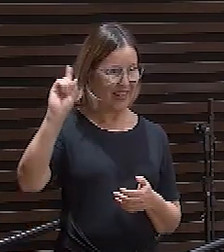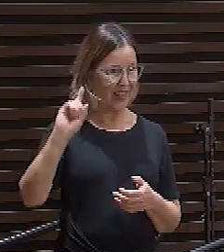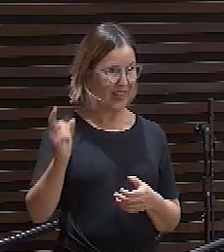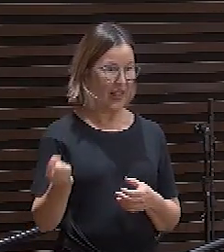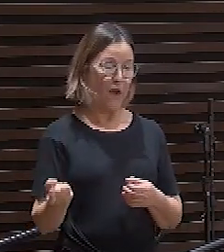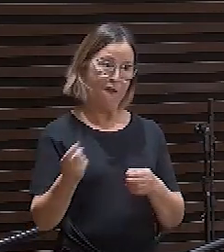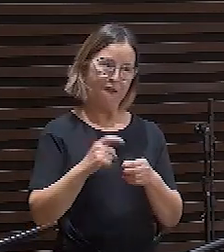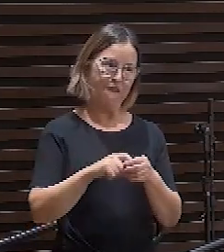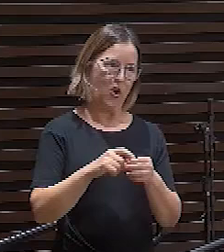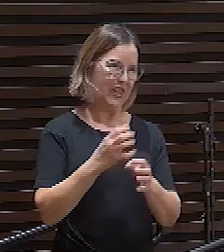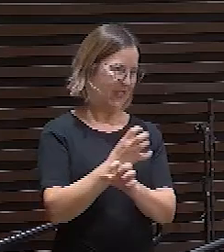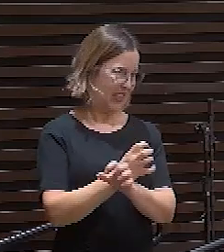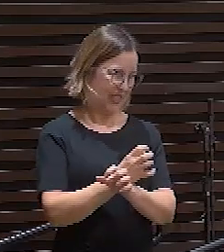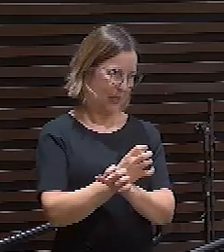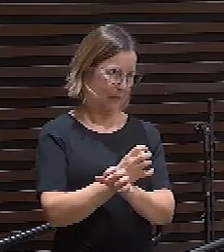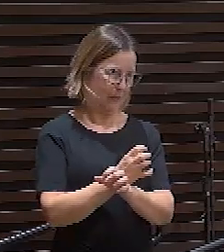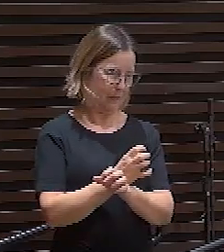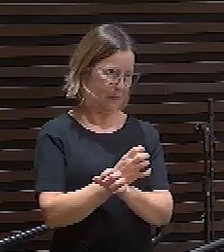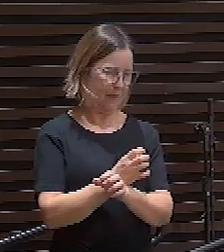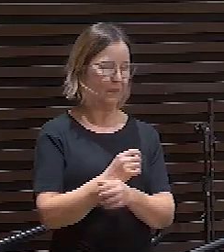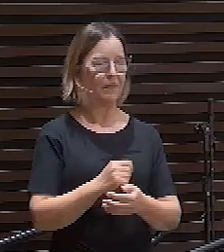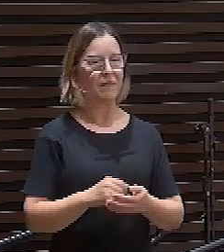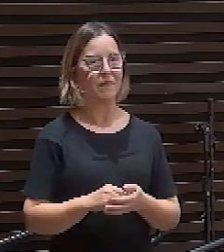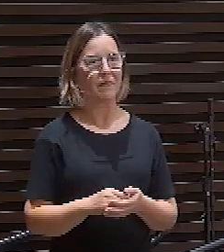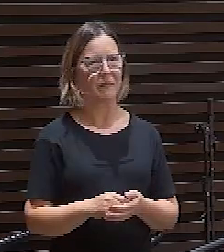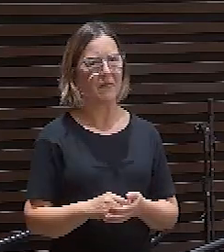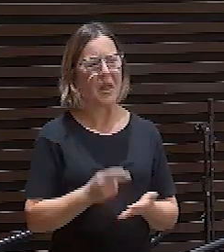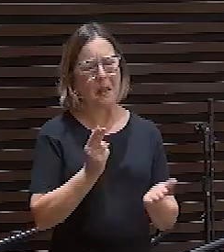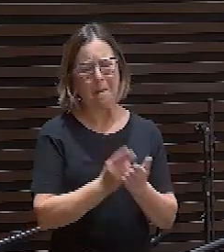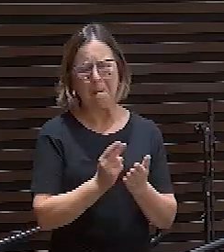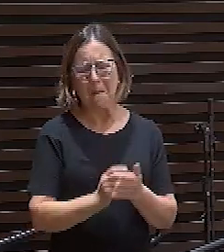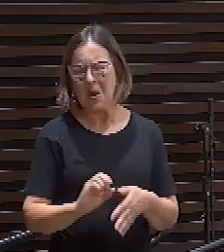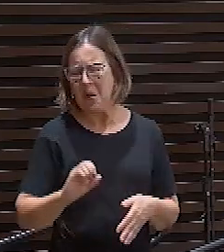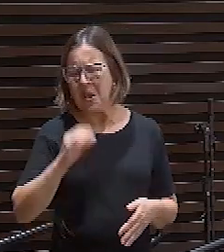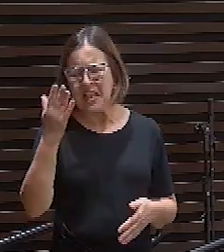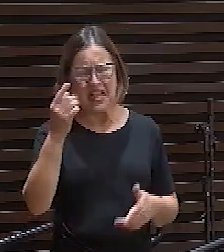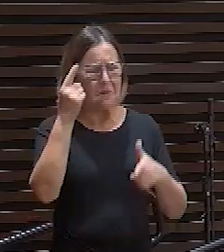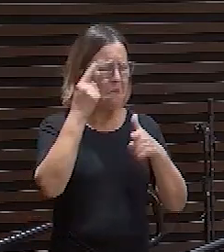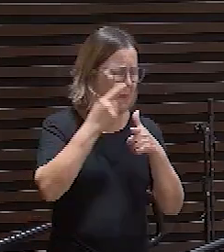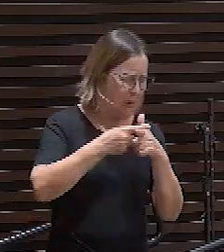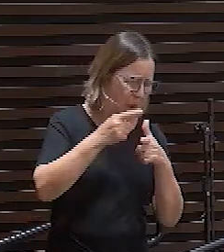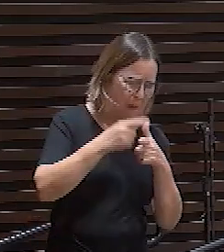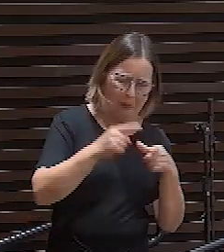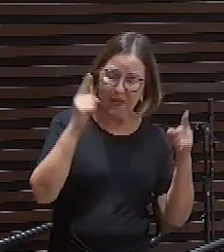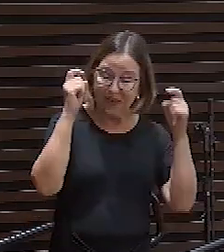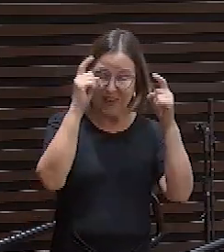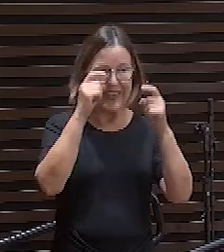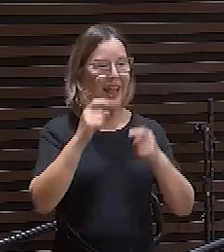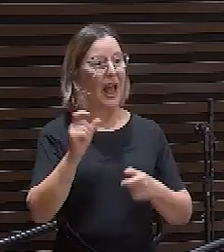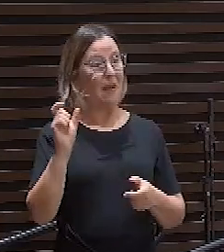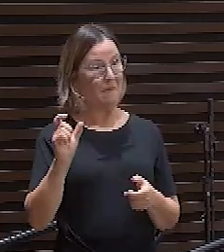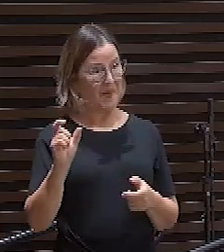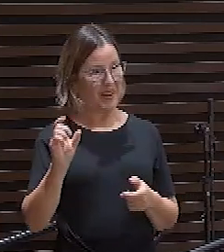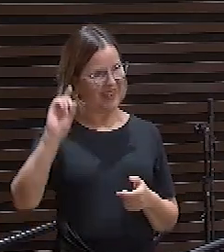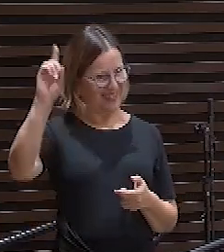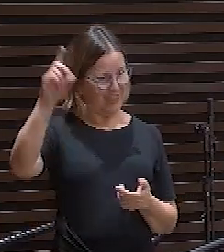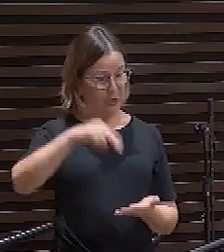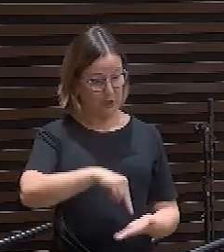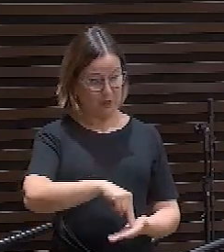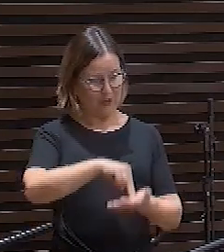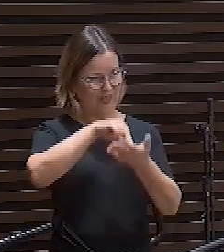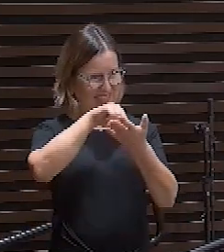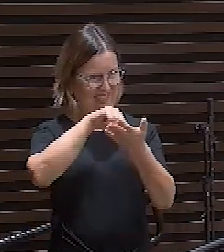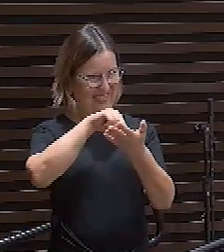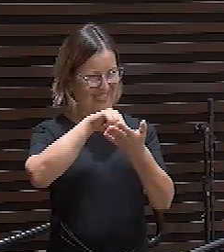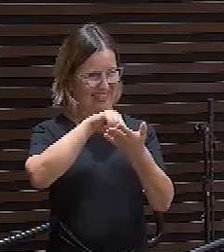vazia. Ainda que ele passe por alguns problemas, algumas dificuldades, a palavra vai sustentá-lo. Você pode